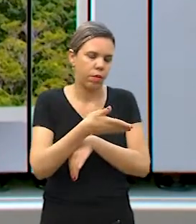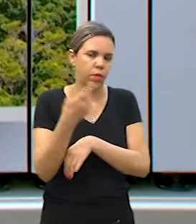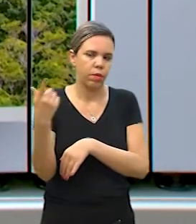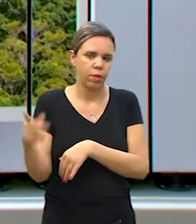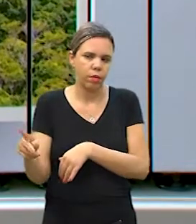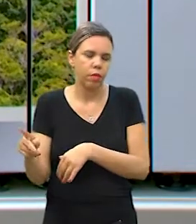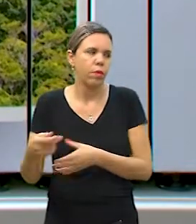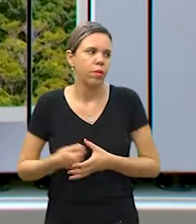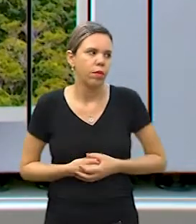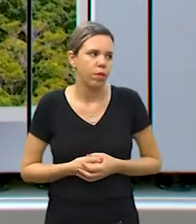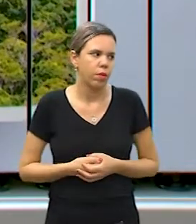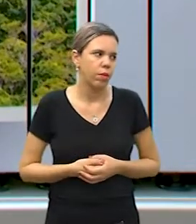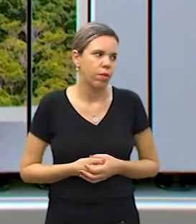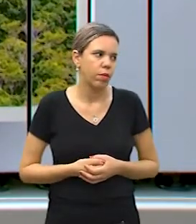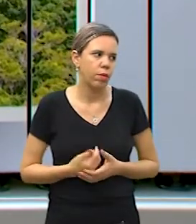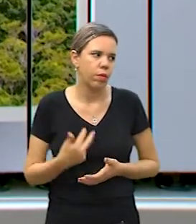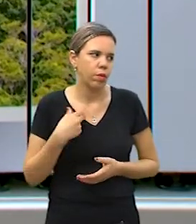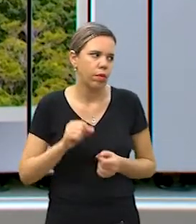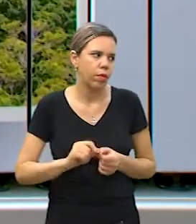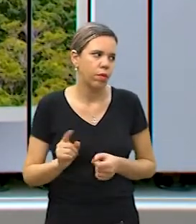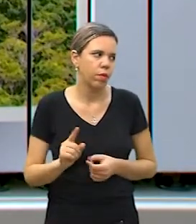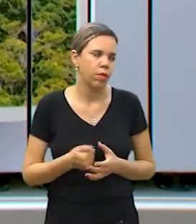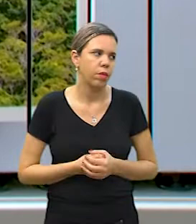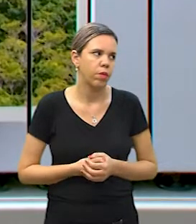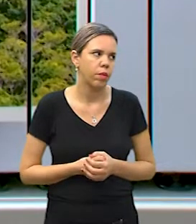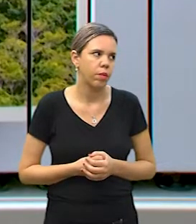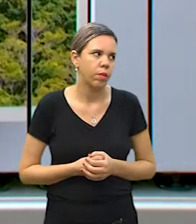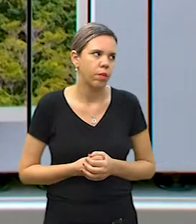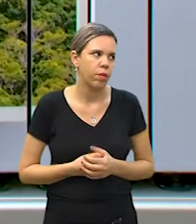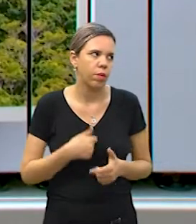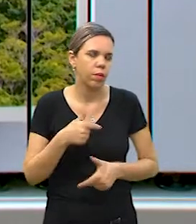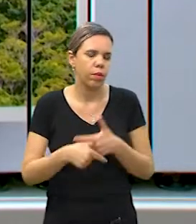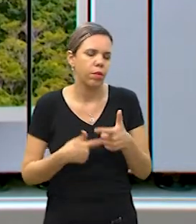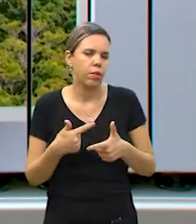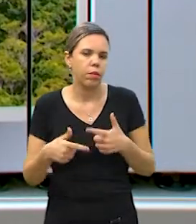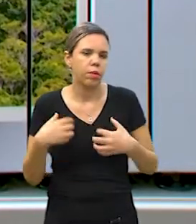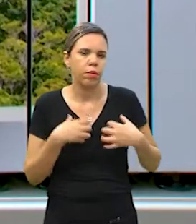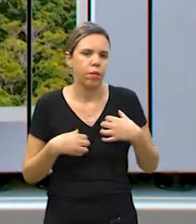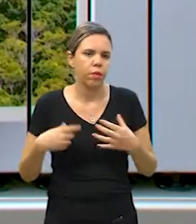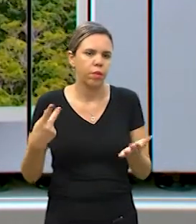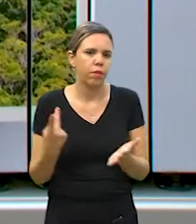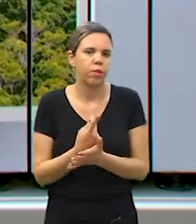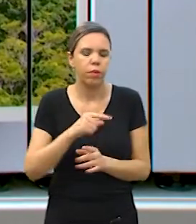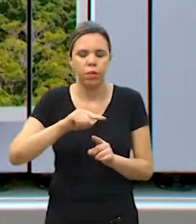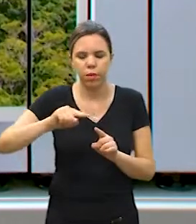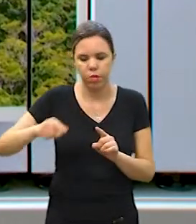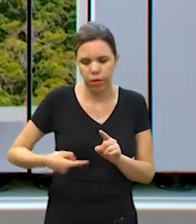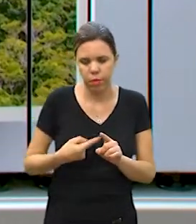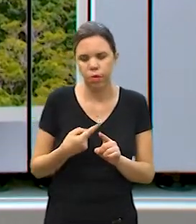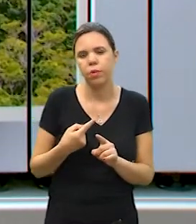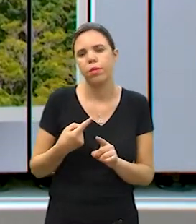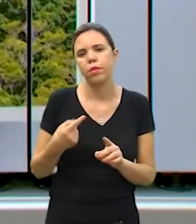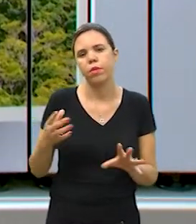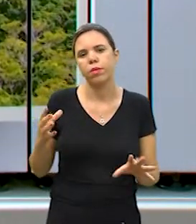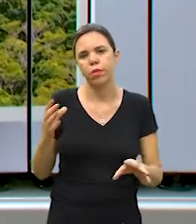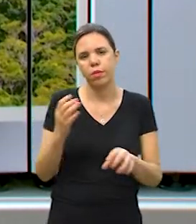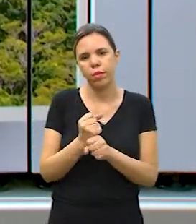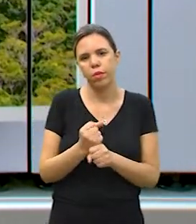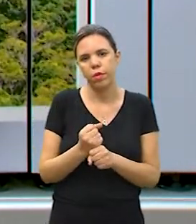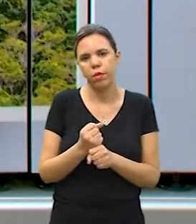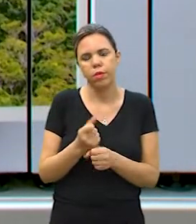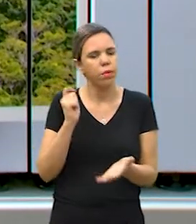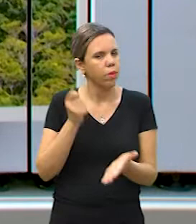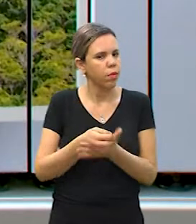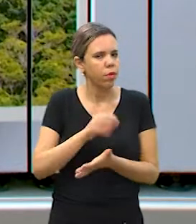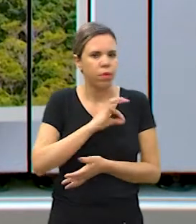deixar menos que isso não faz. Então, é todo um transtorno. Se errar uma vírgula na nota, eles